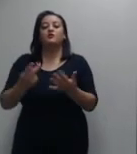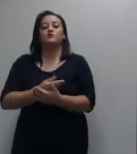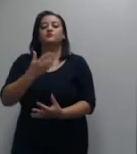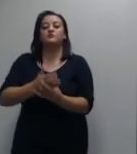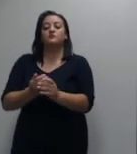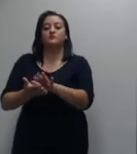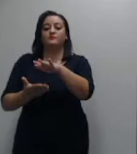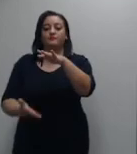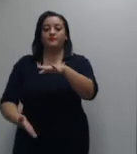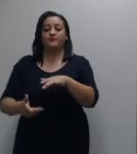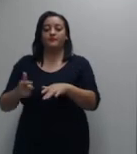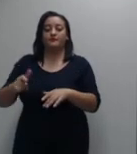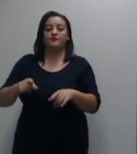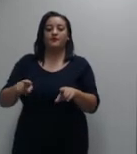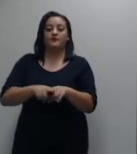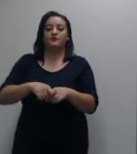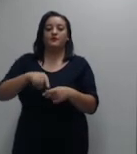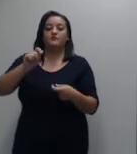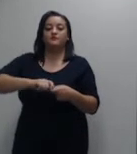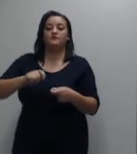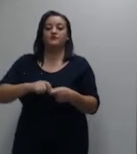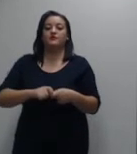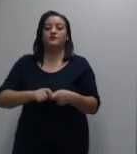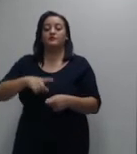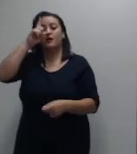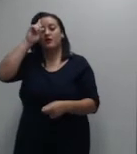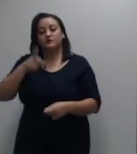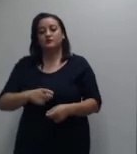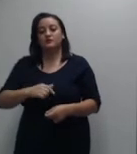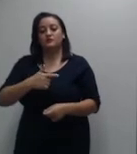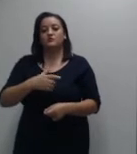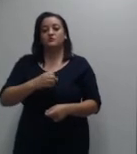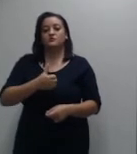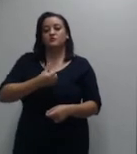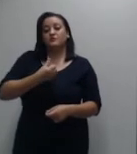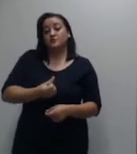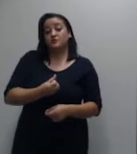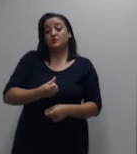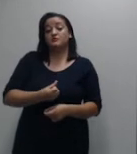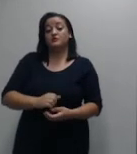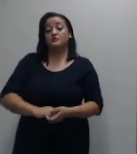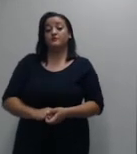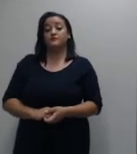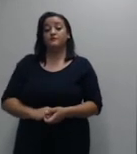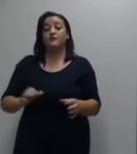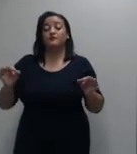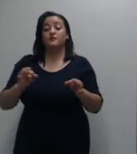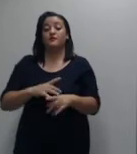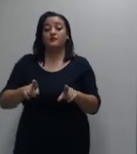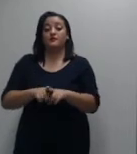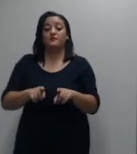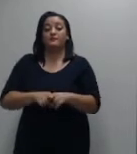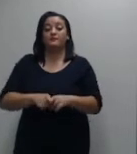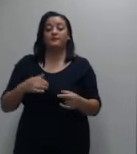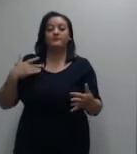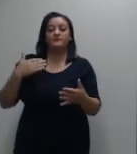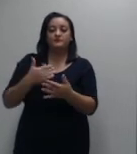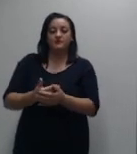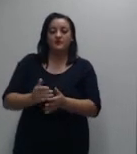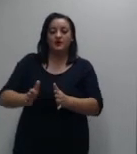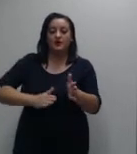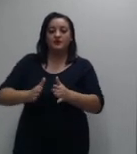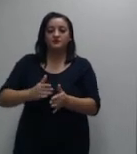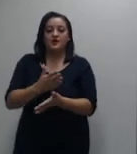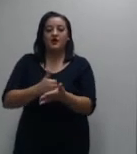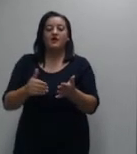não foi proferida em sentença de 2016 tão trânsito ocorrido longo prazo temporal até a